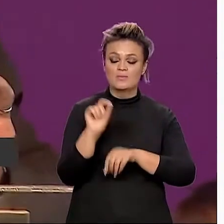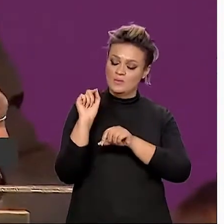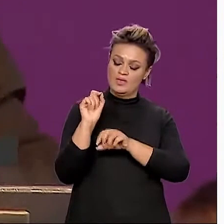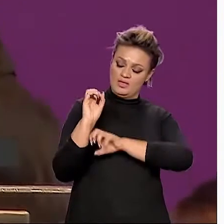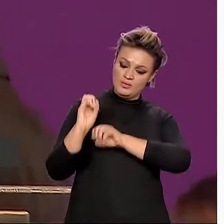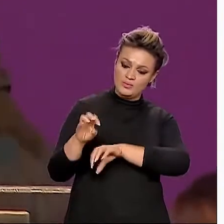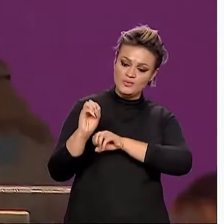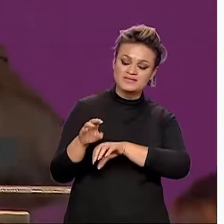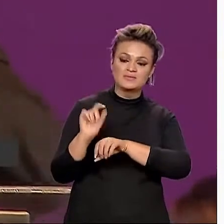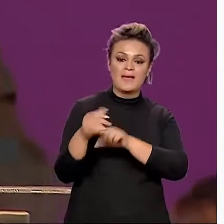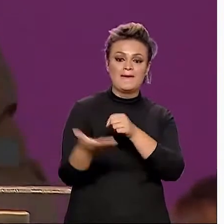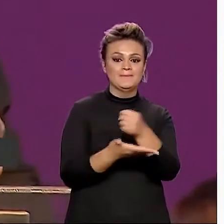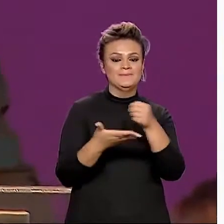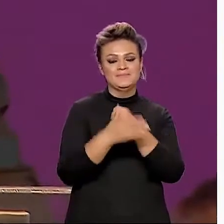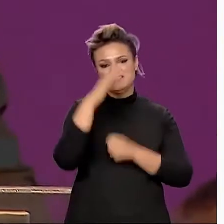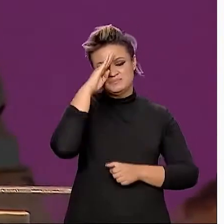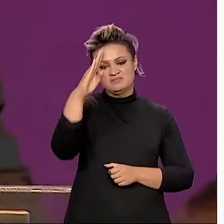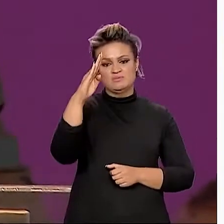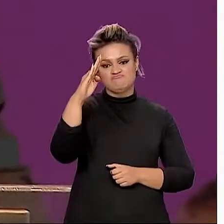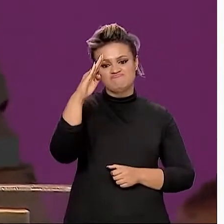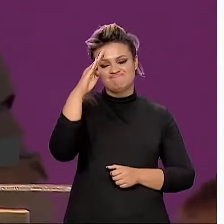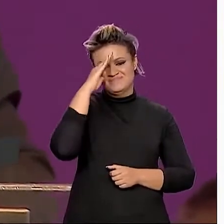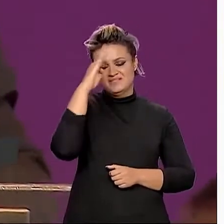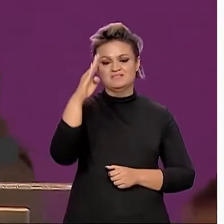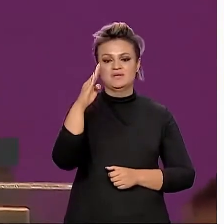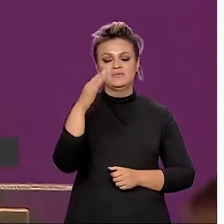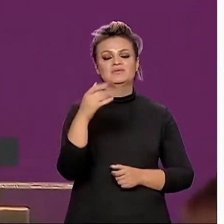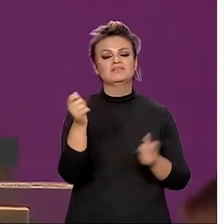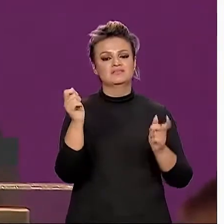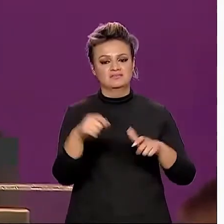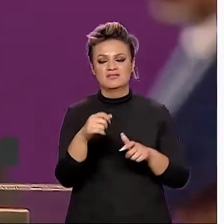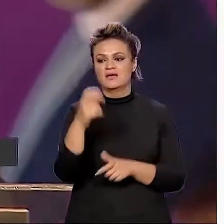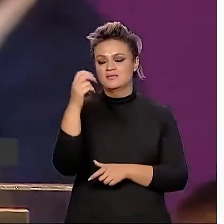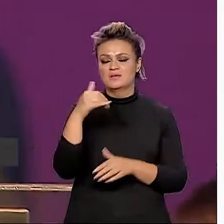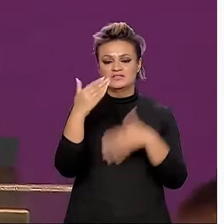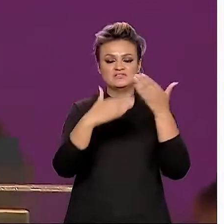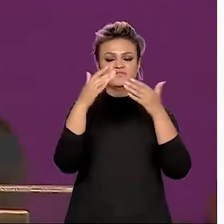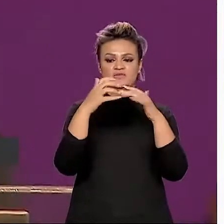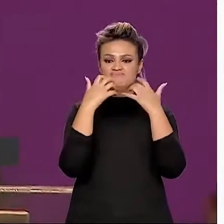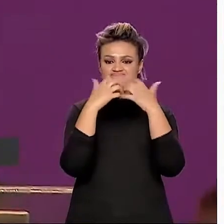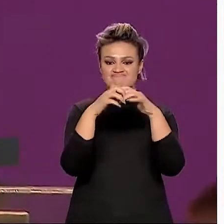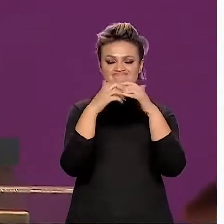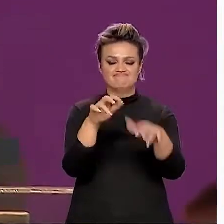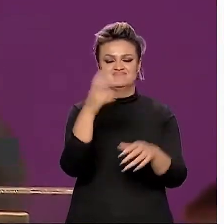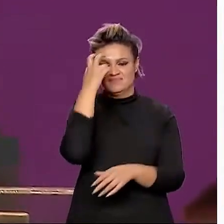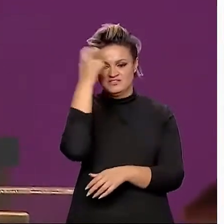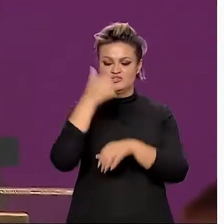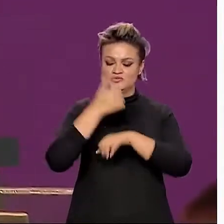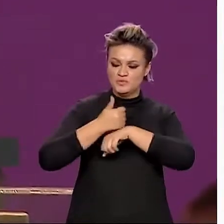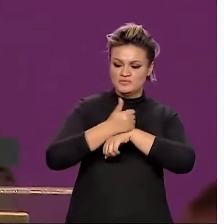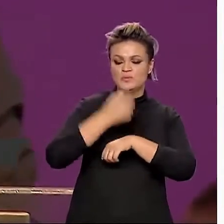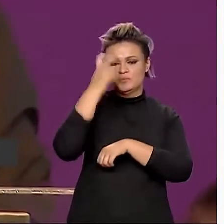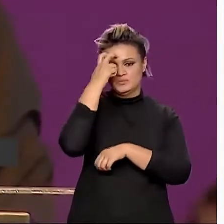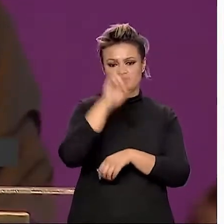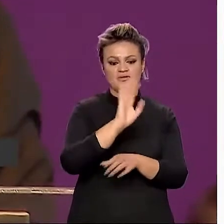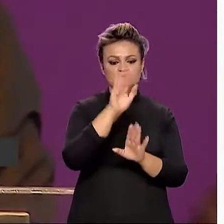definitivamente, a base principal pela formação intelectual, profissional e cultural